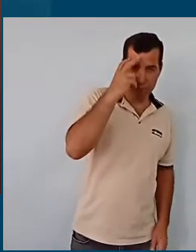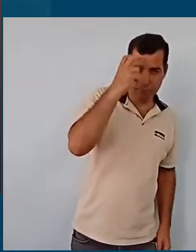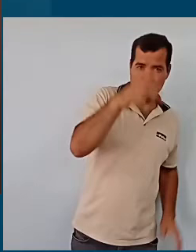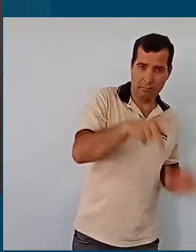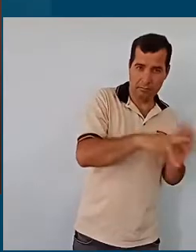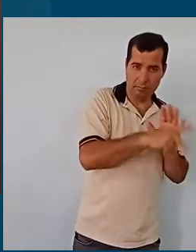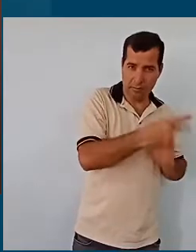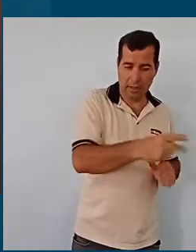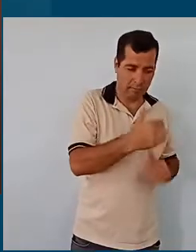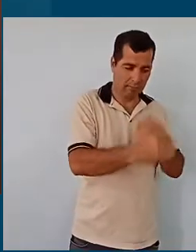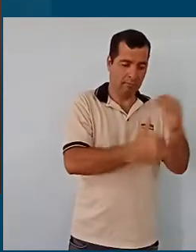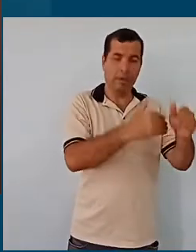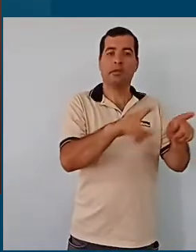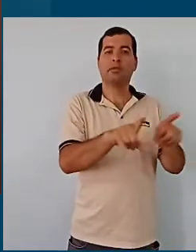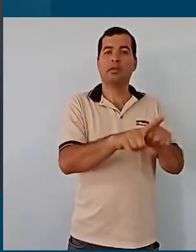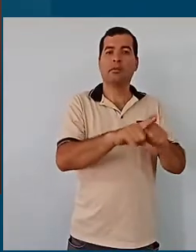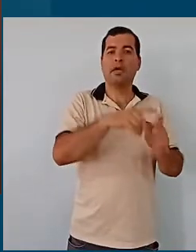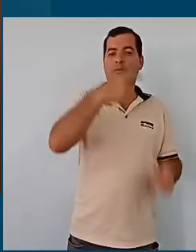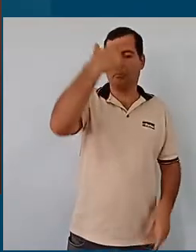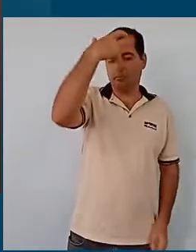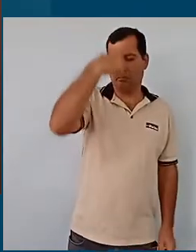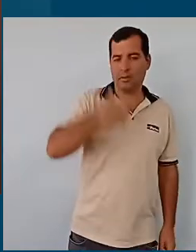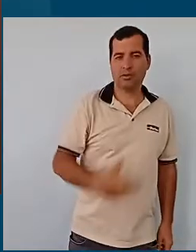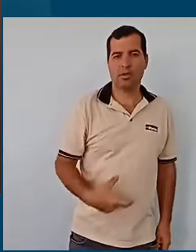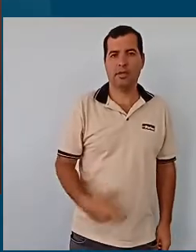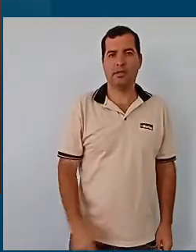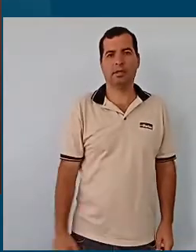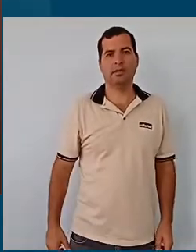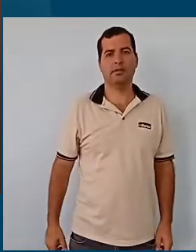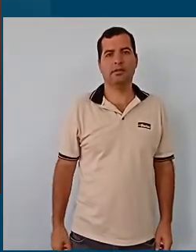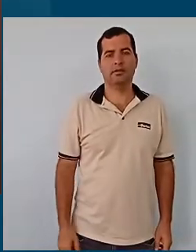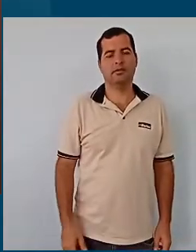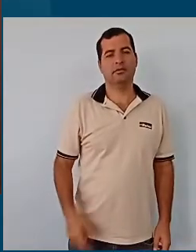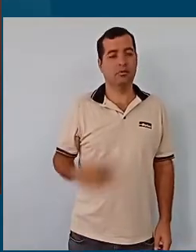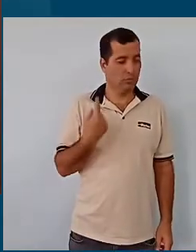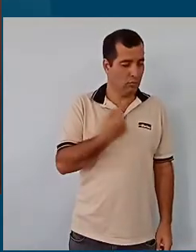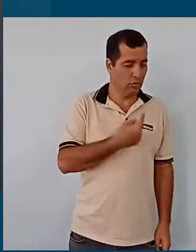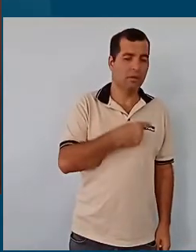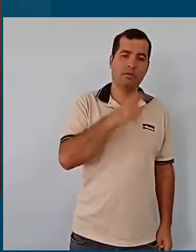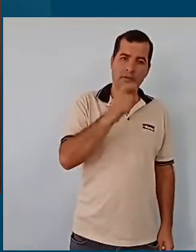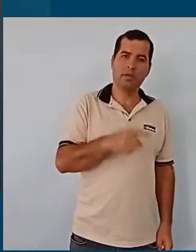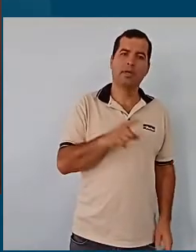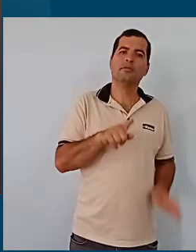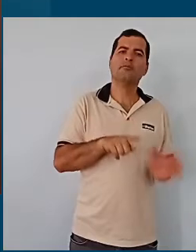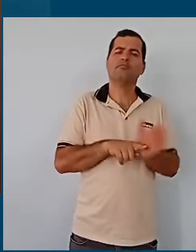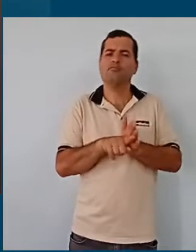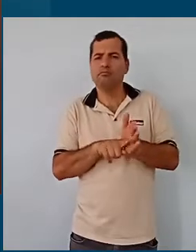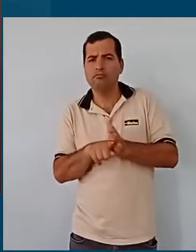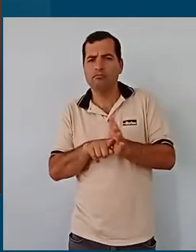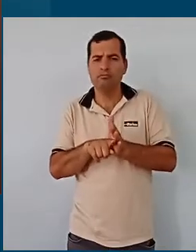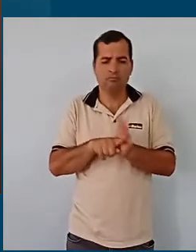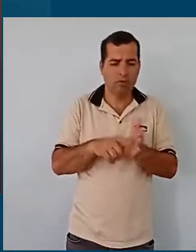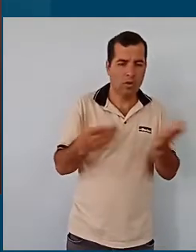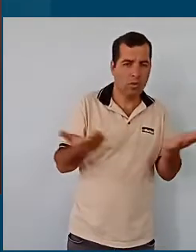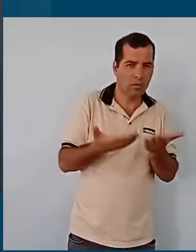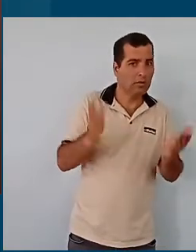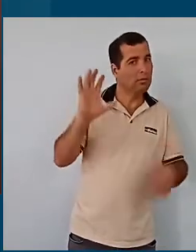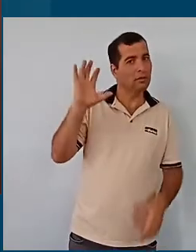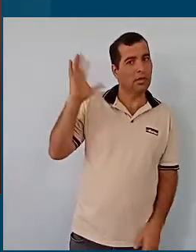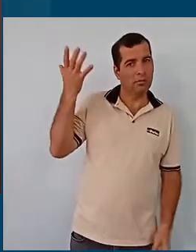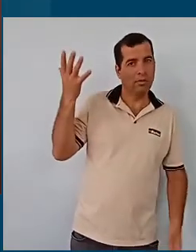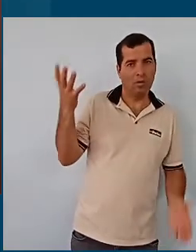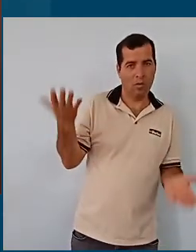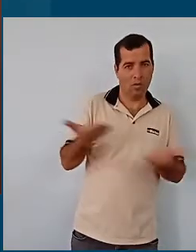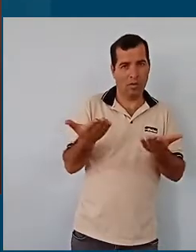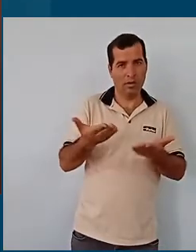e a personalidade, que não são inatas. Essas são as grandes descobertas das pesquisas contemporâneas nas diferentes